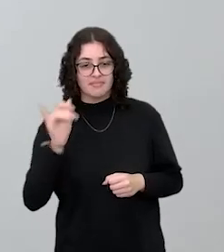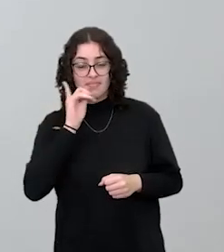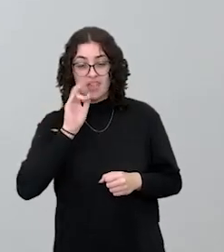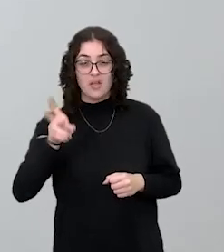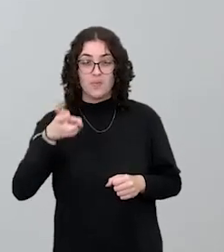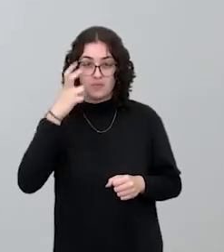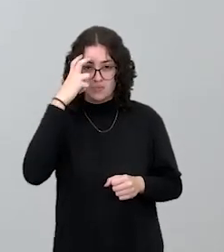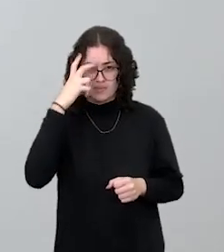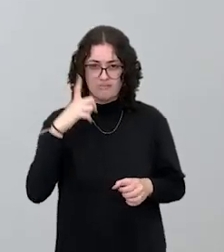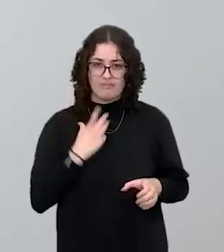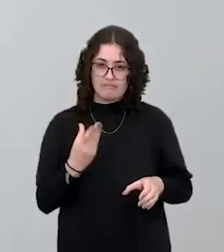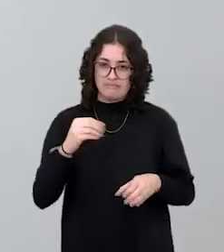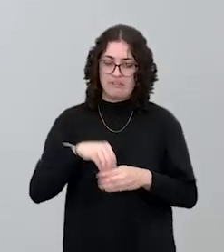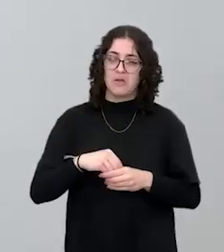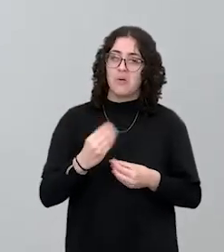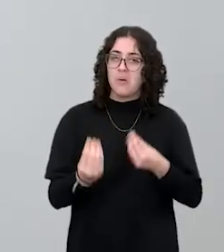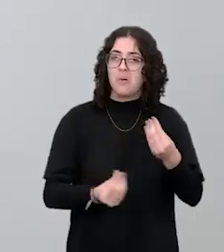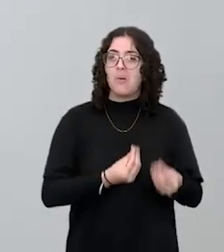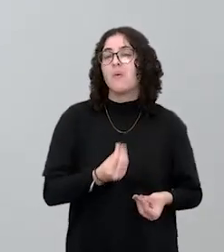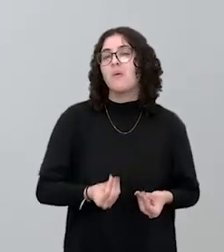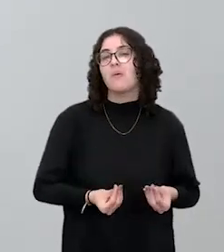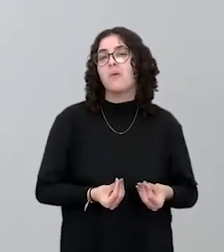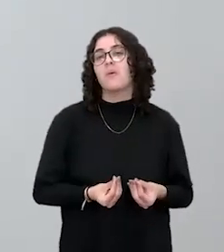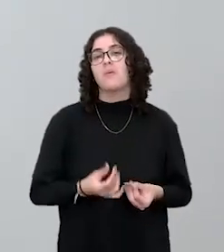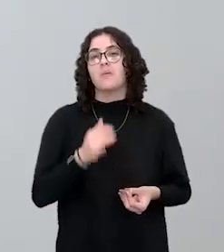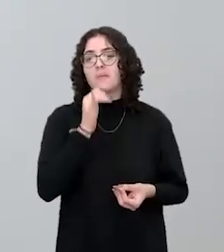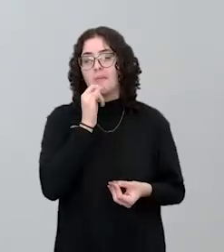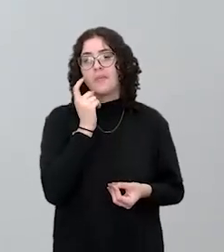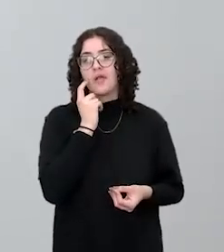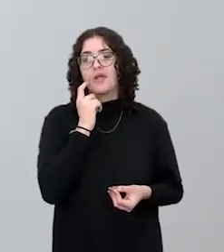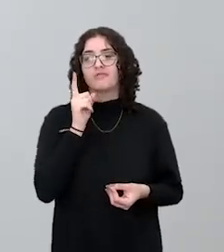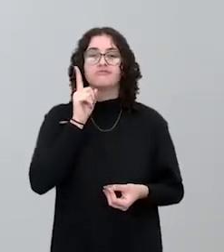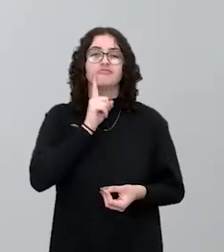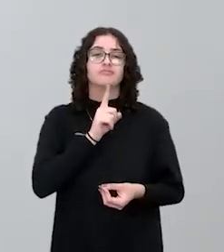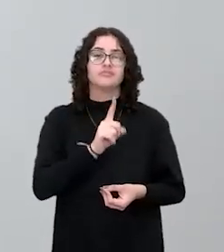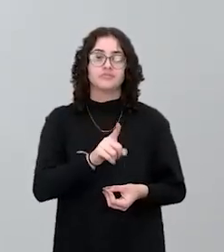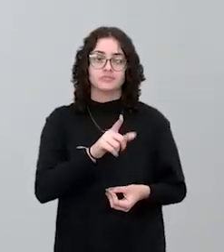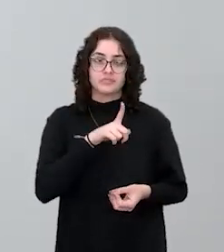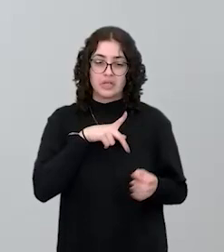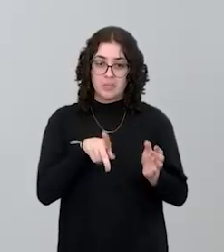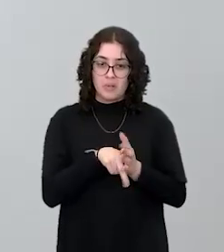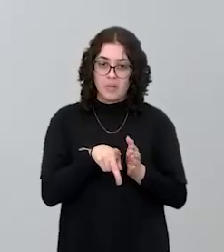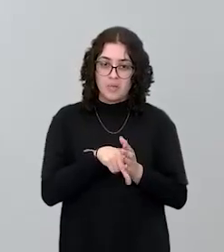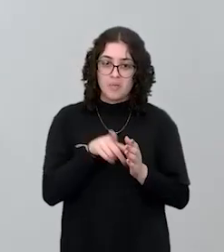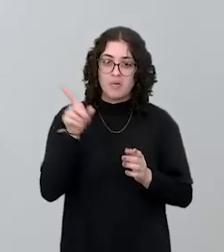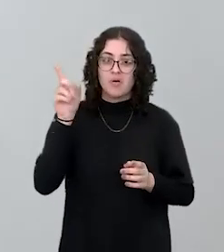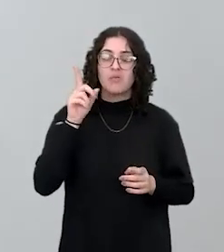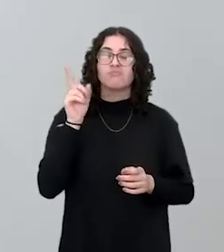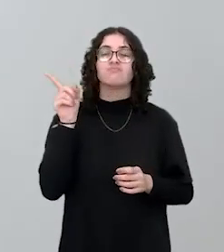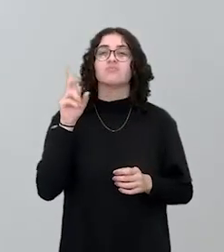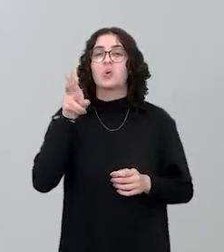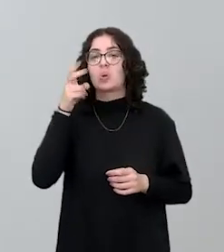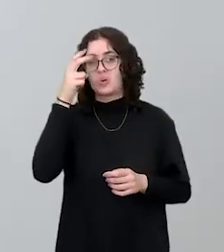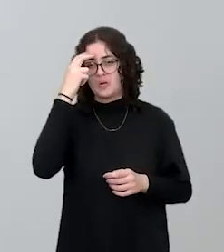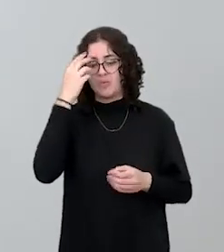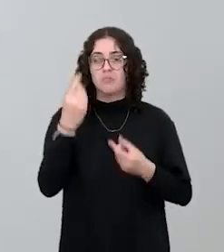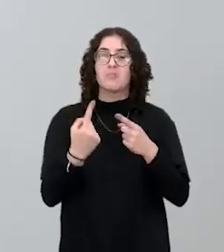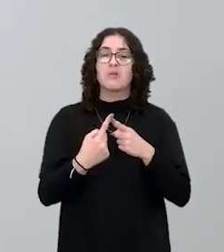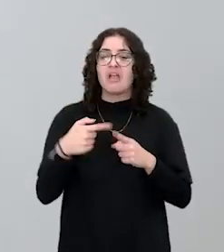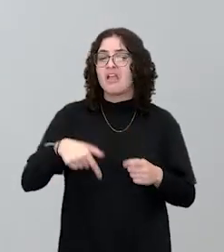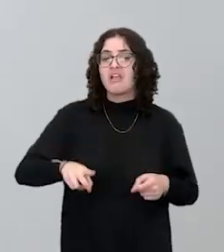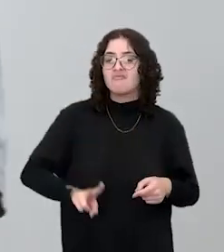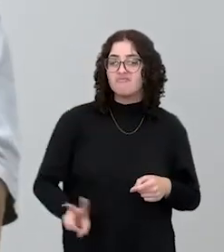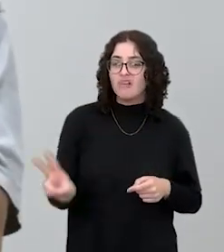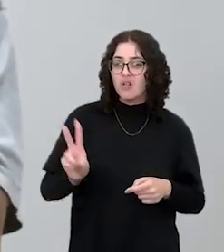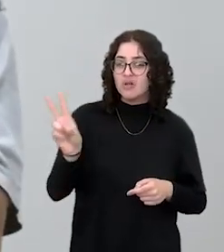cultura, como que a gente, por exemplo, pensa os Estados Unidos sem o aparato cultural dele? É impossível. Então, por que a gente aqui não valoriza a